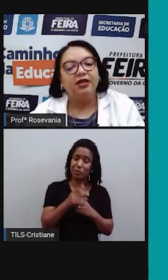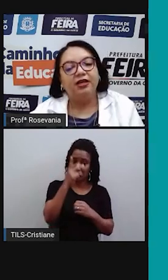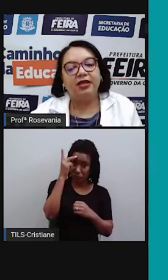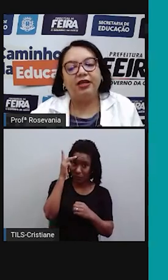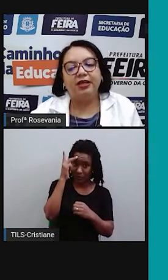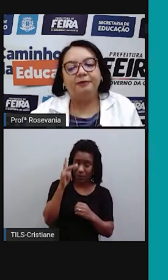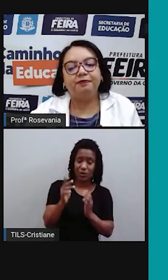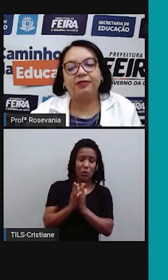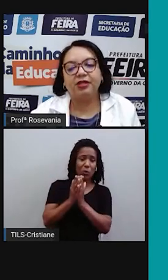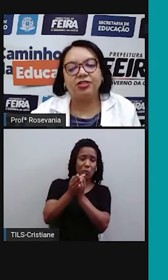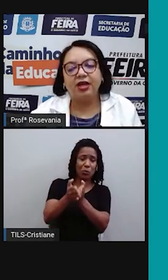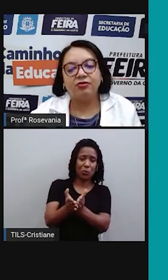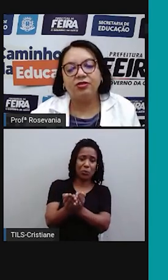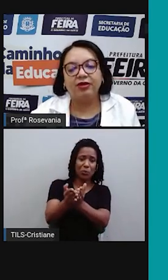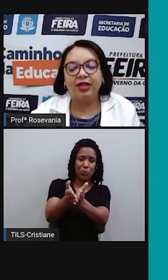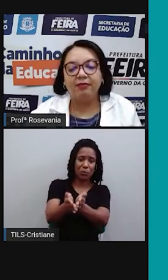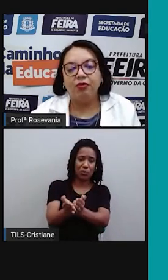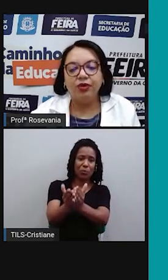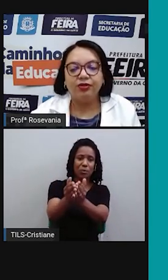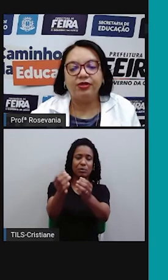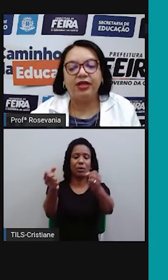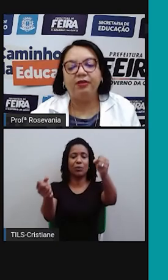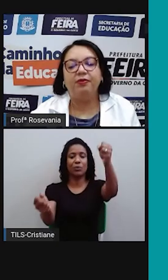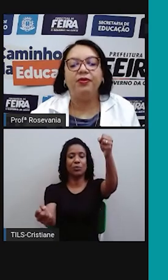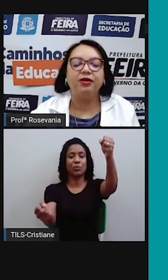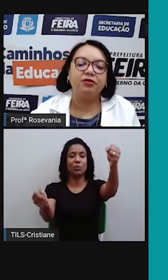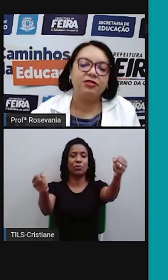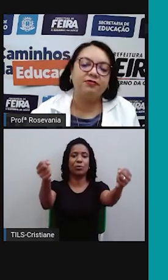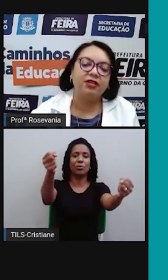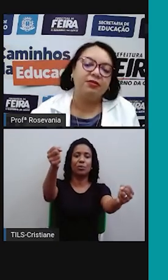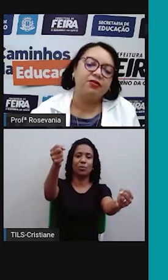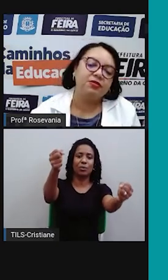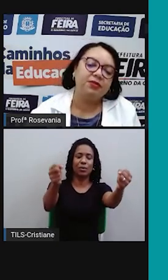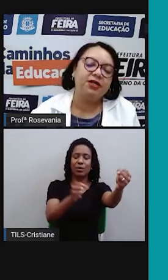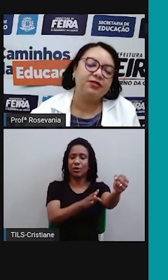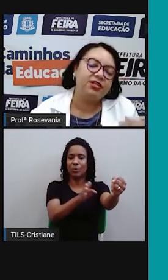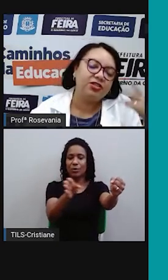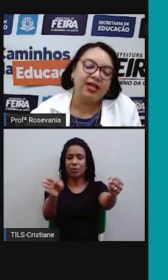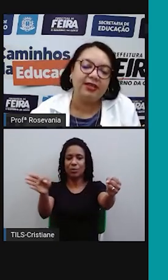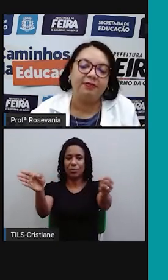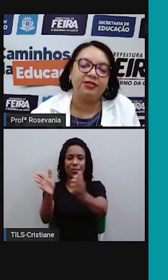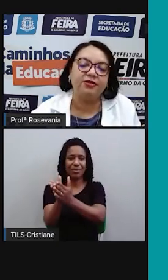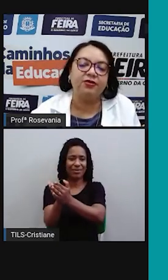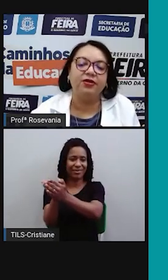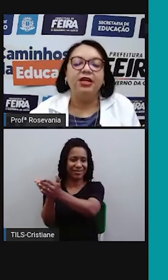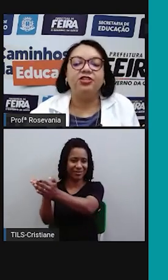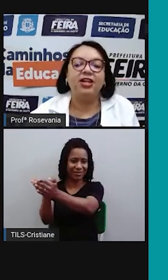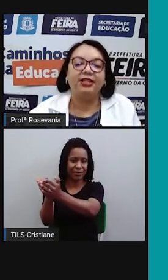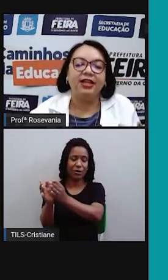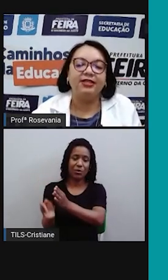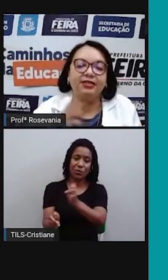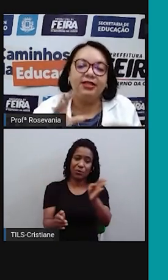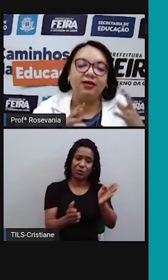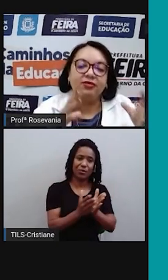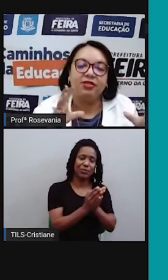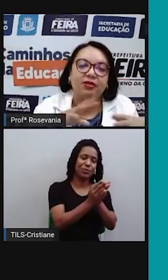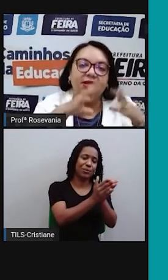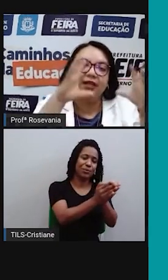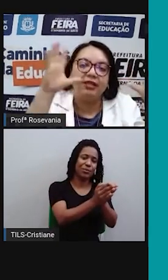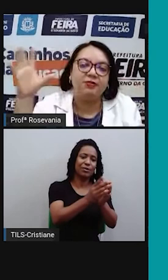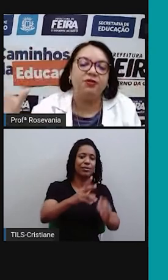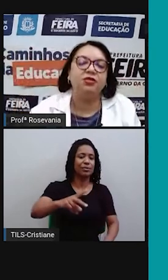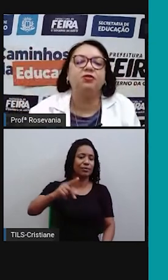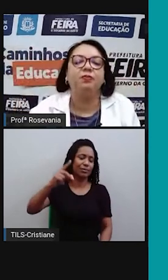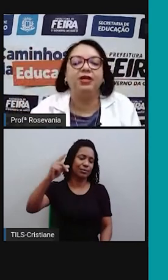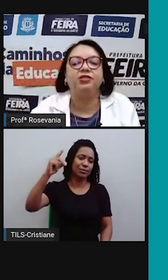né, já usam ela há muito tempo, inclusive também os bandos, desde lá da pré-história, já tem sinalzinho